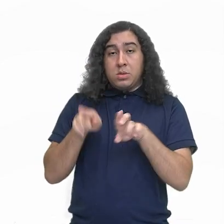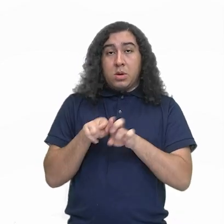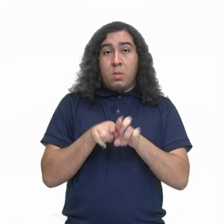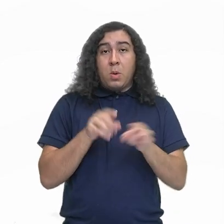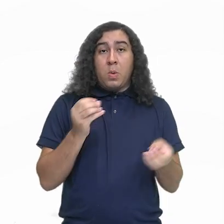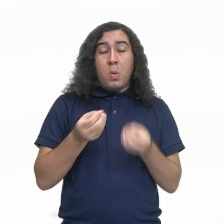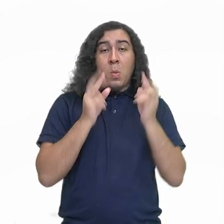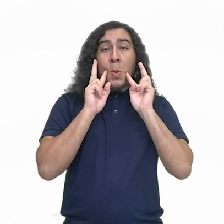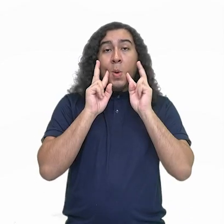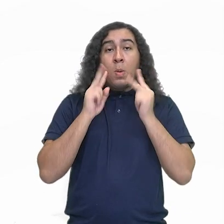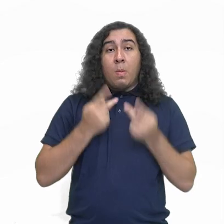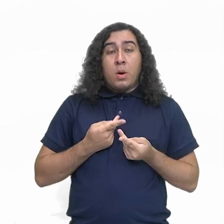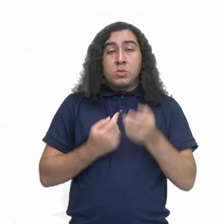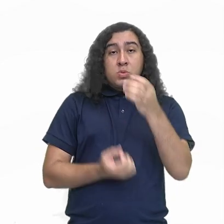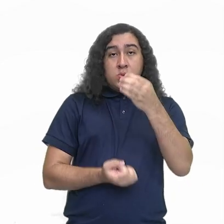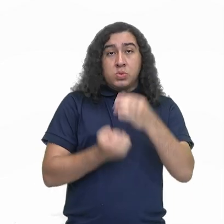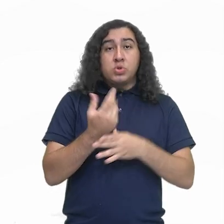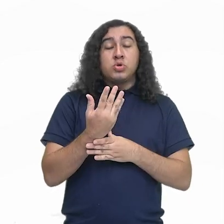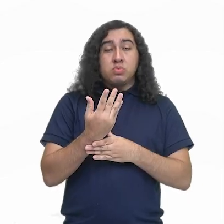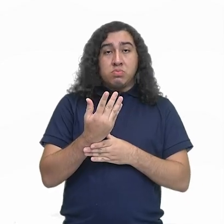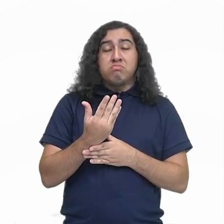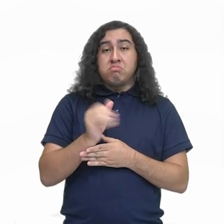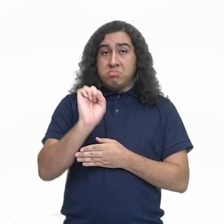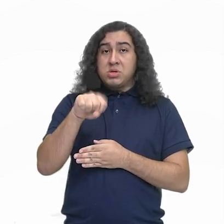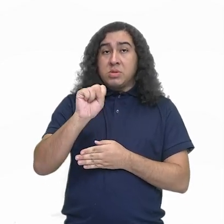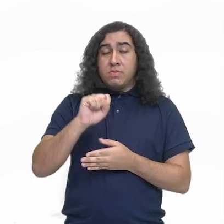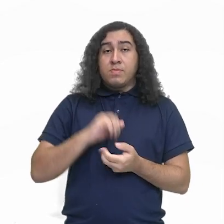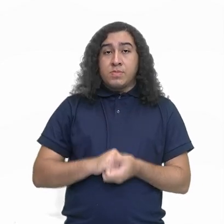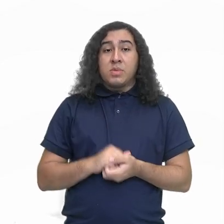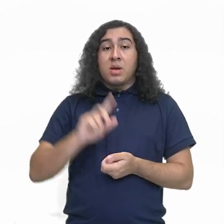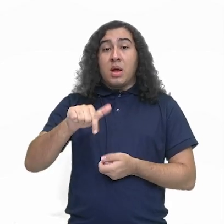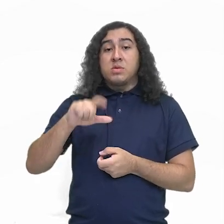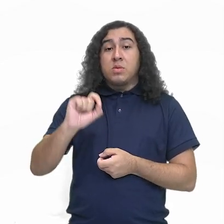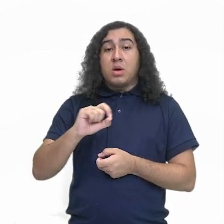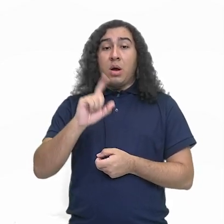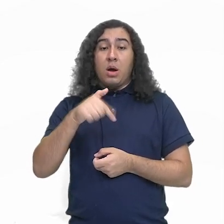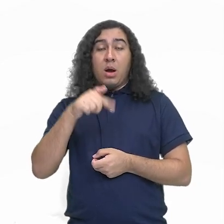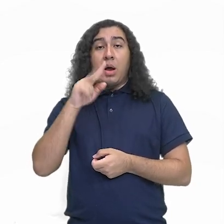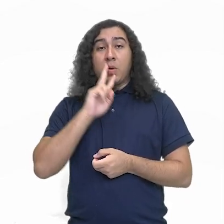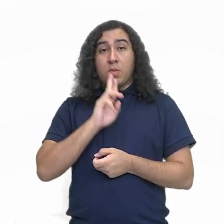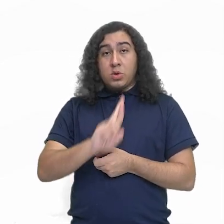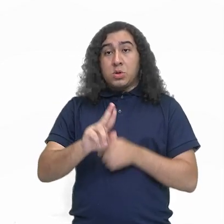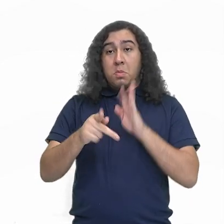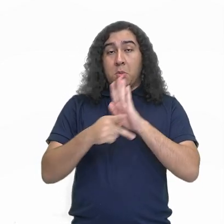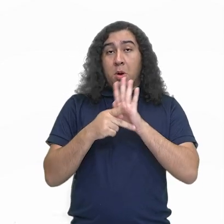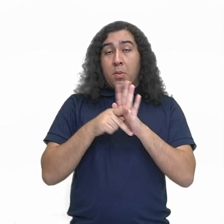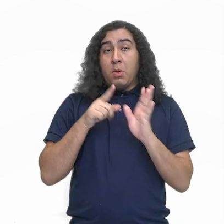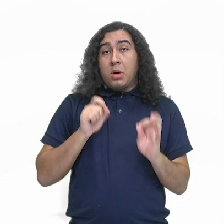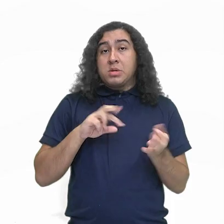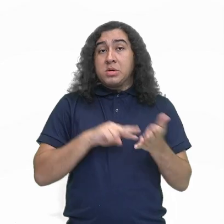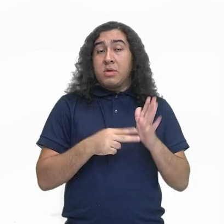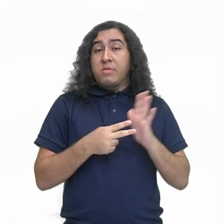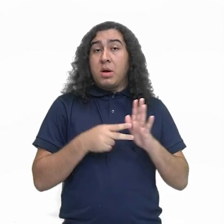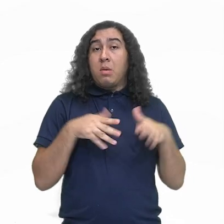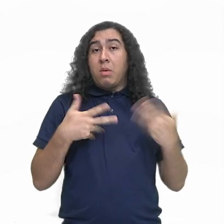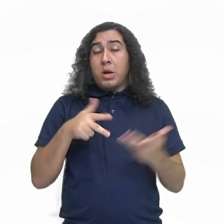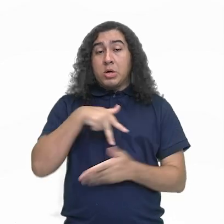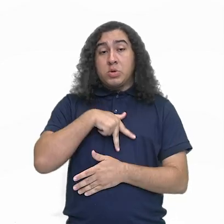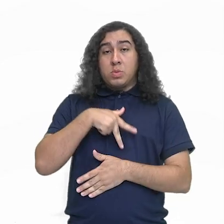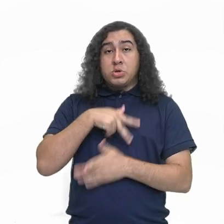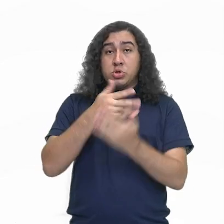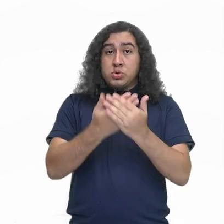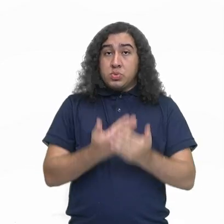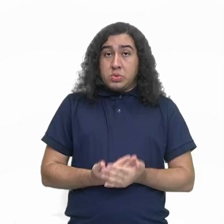seres humanos formaram-se. Sim, esta é a resposta para o que é que a